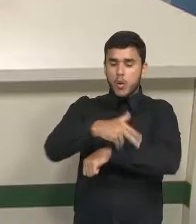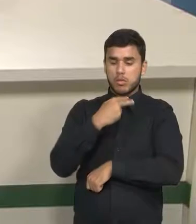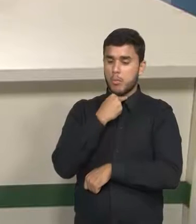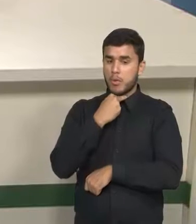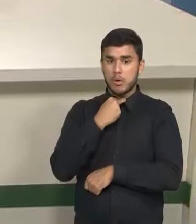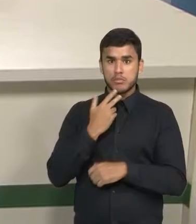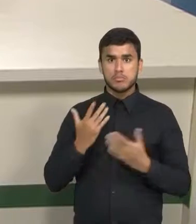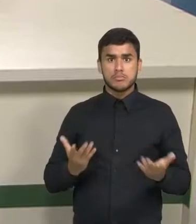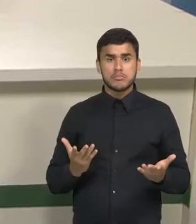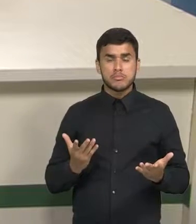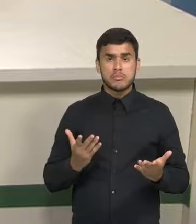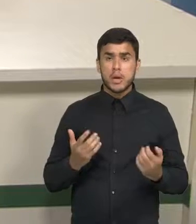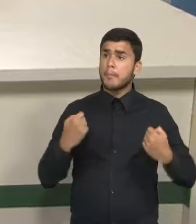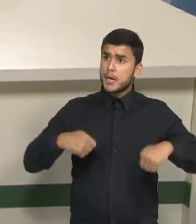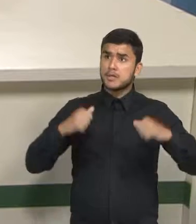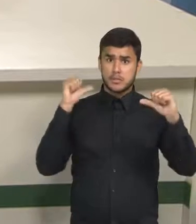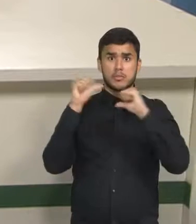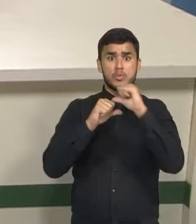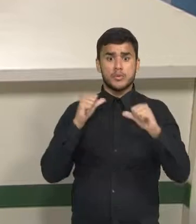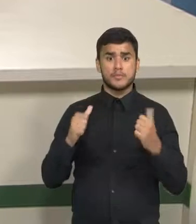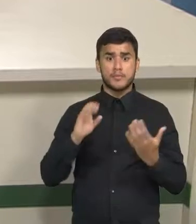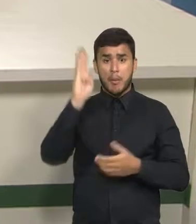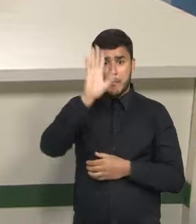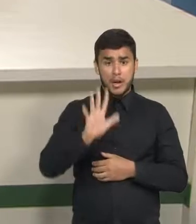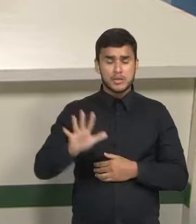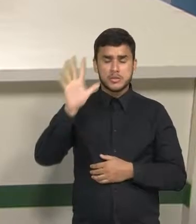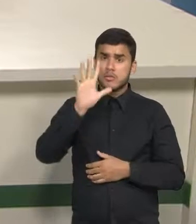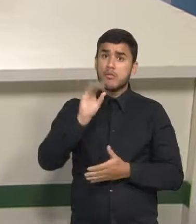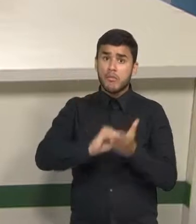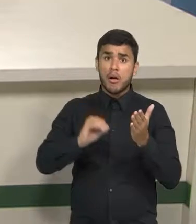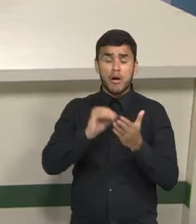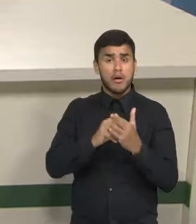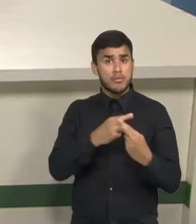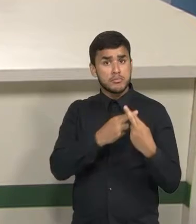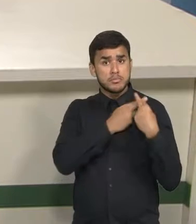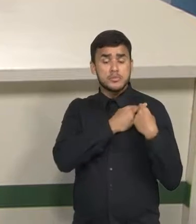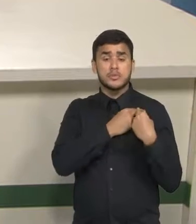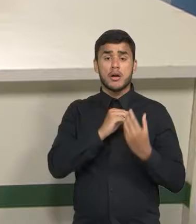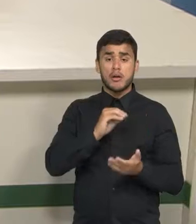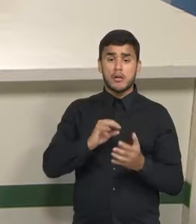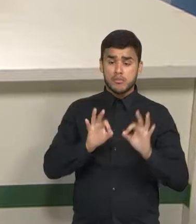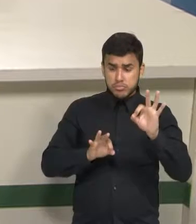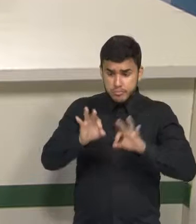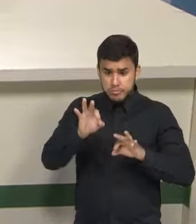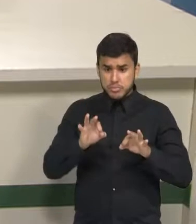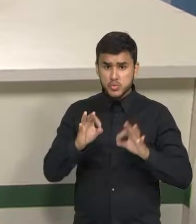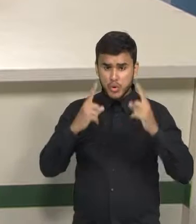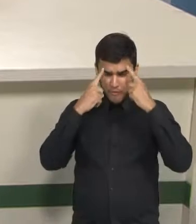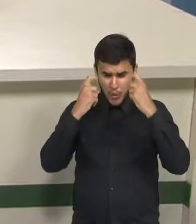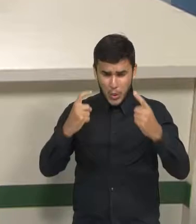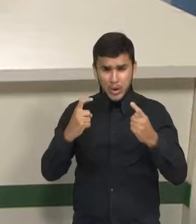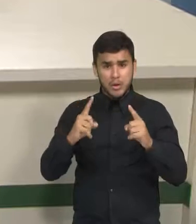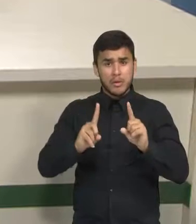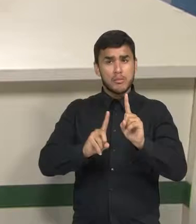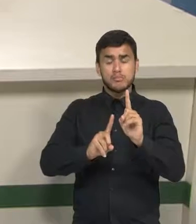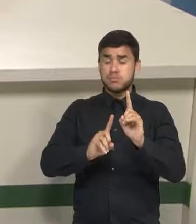foi competente, não foi providente para resolver o problema do alastramento,